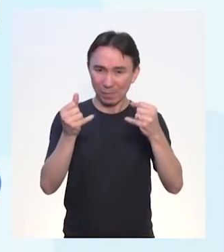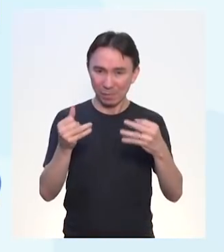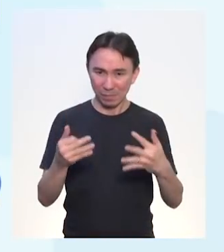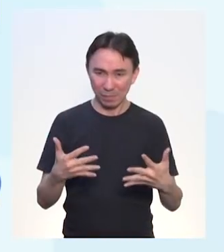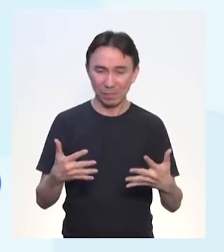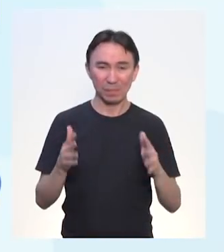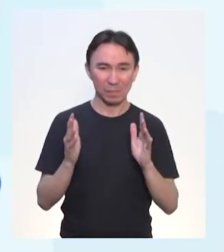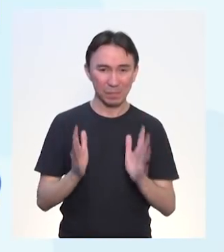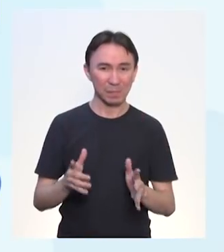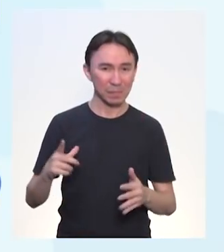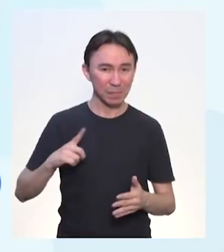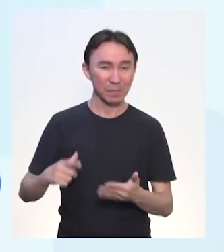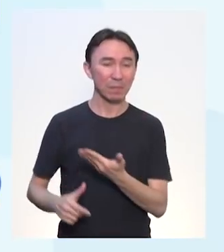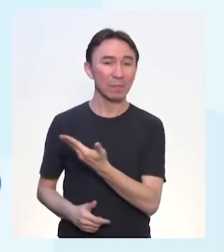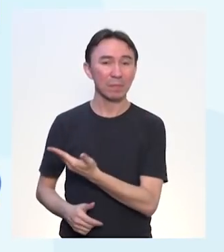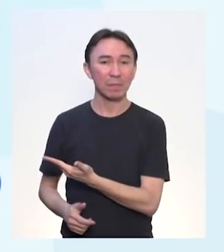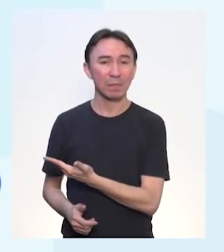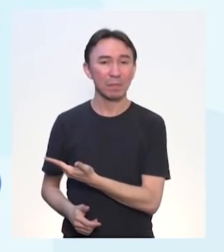para a professora,